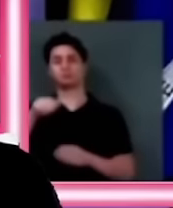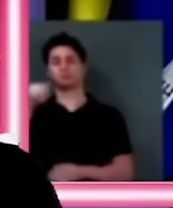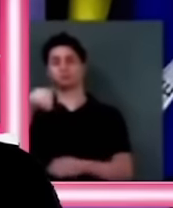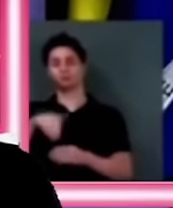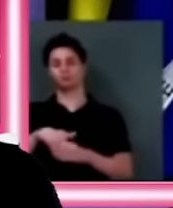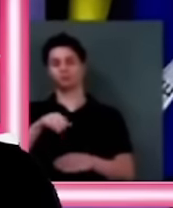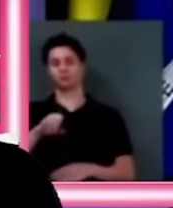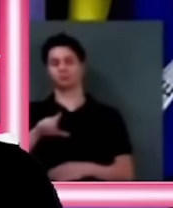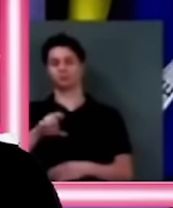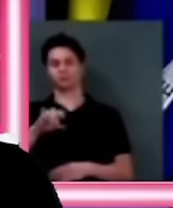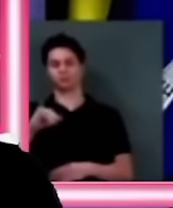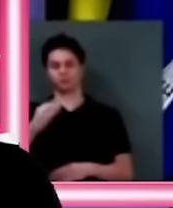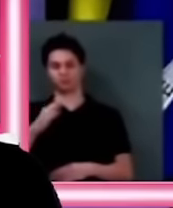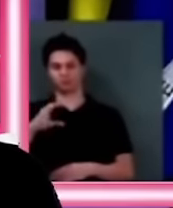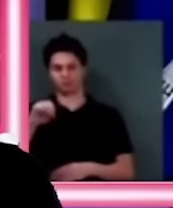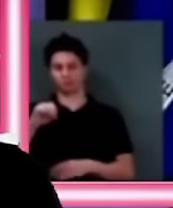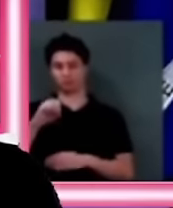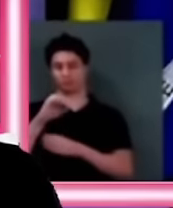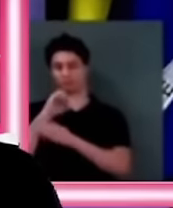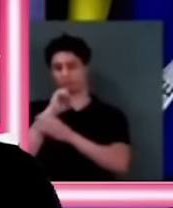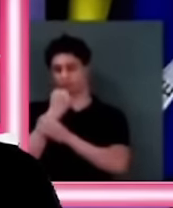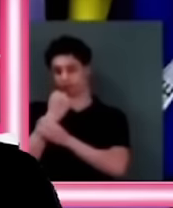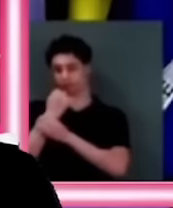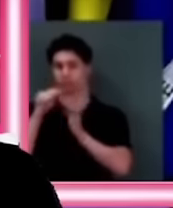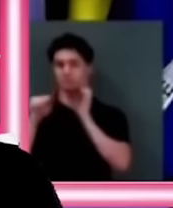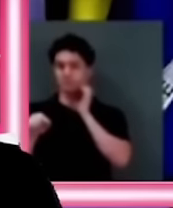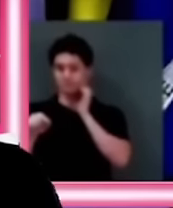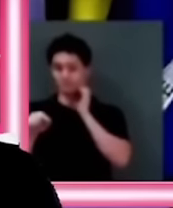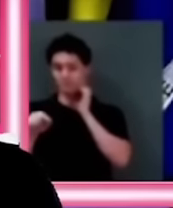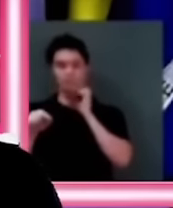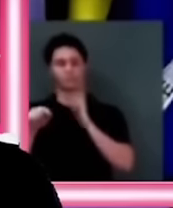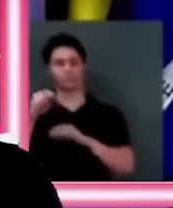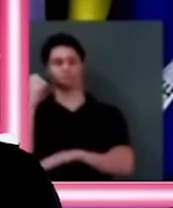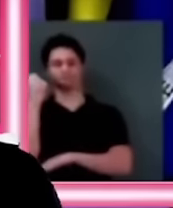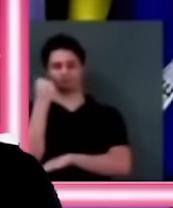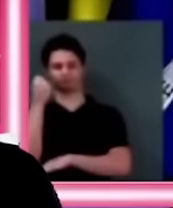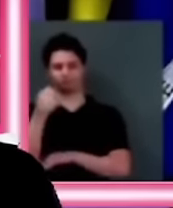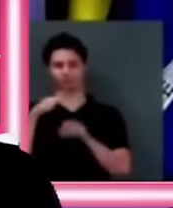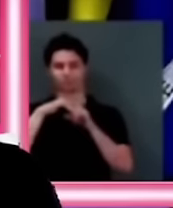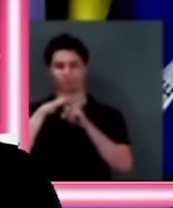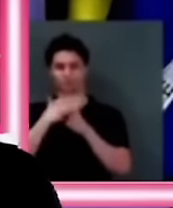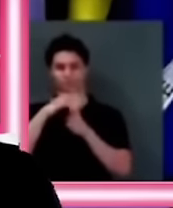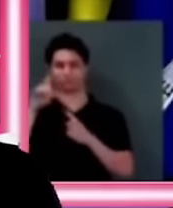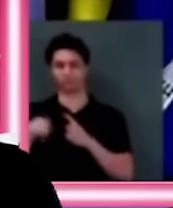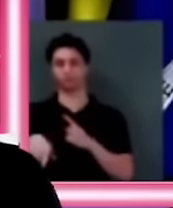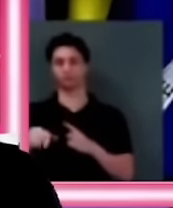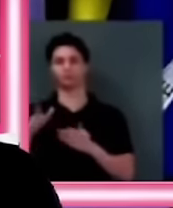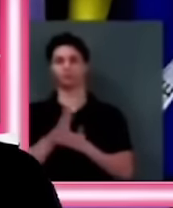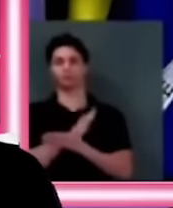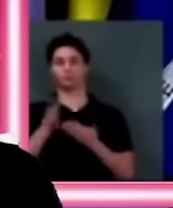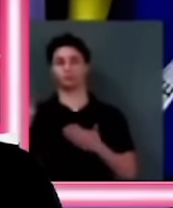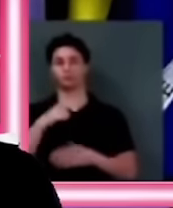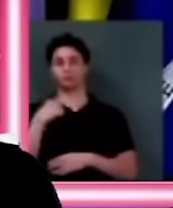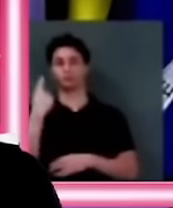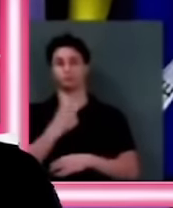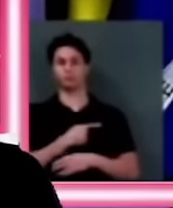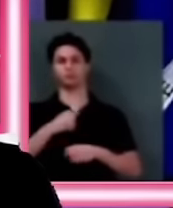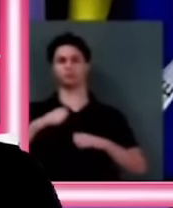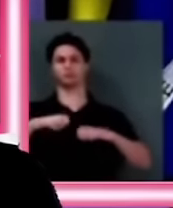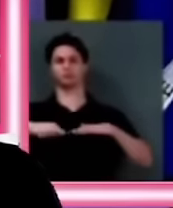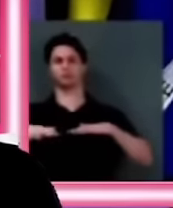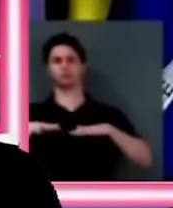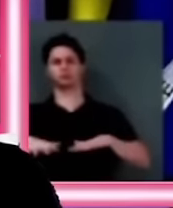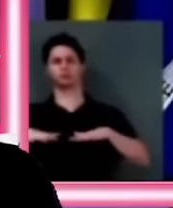eleições situação grave grave insustentável contra a qual algum Alguns de nós protestamos Praticamente em